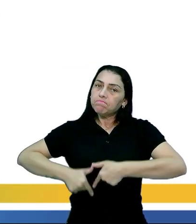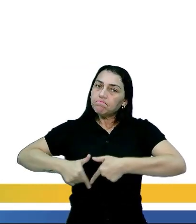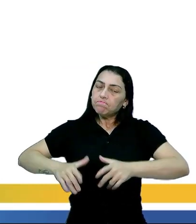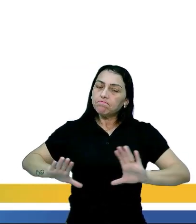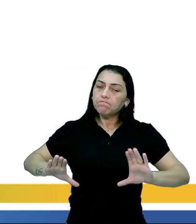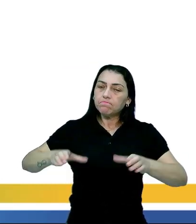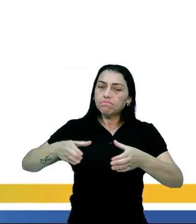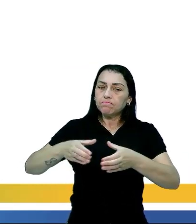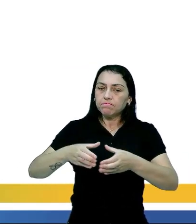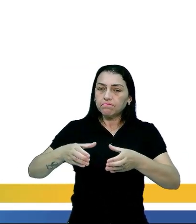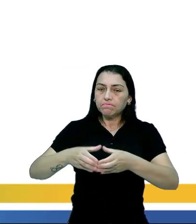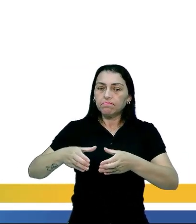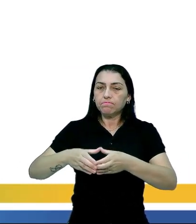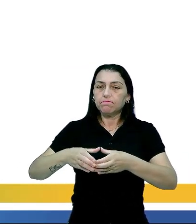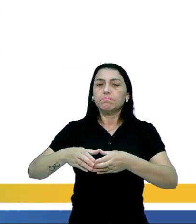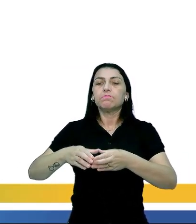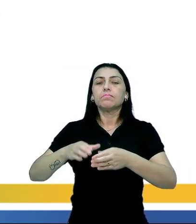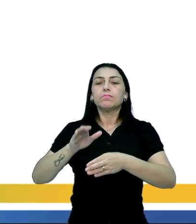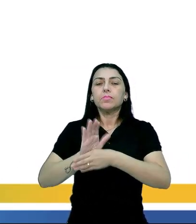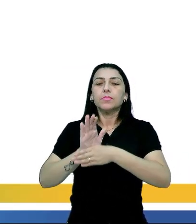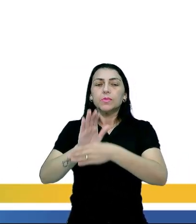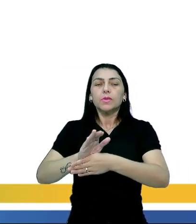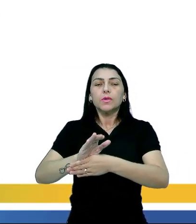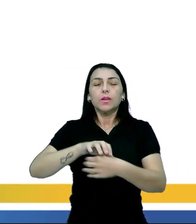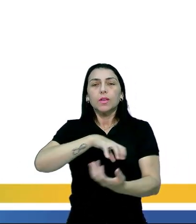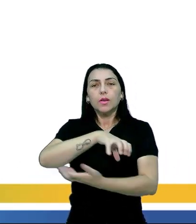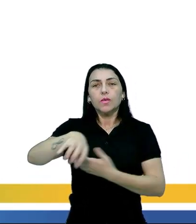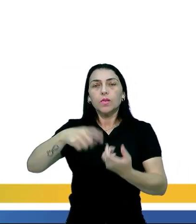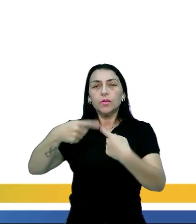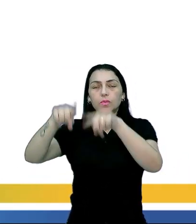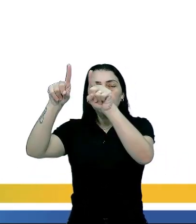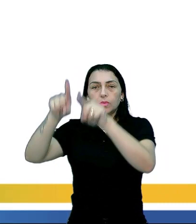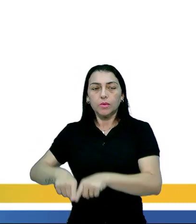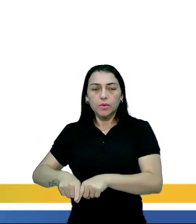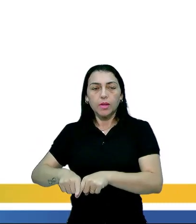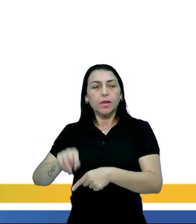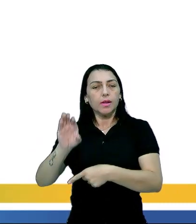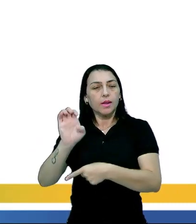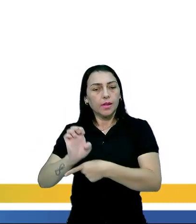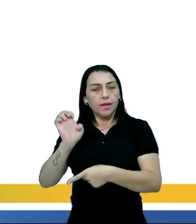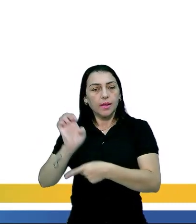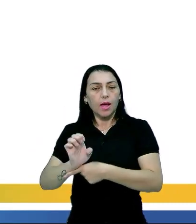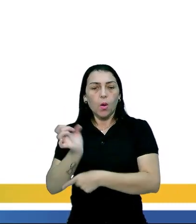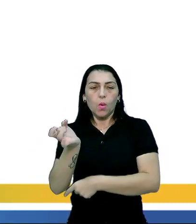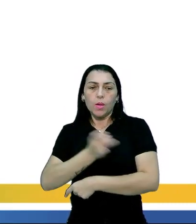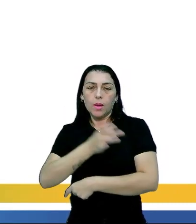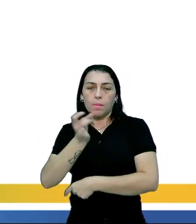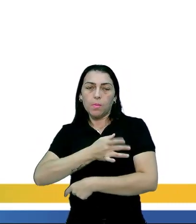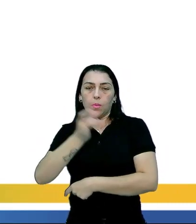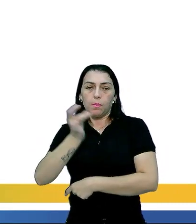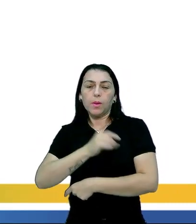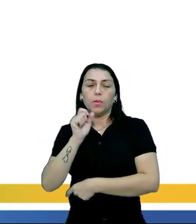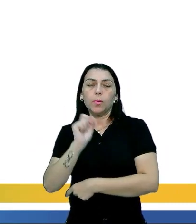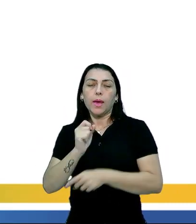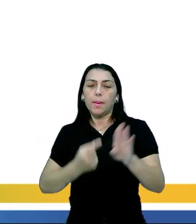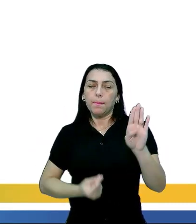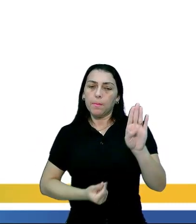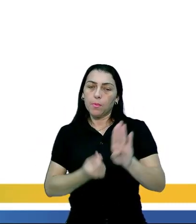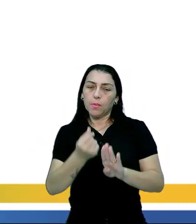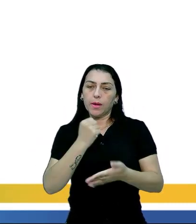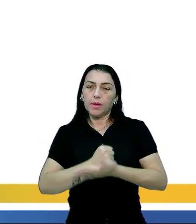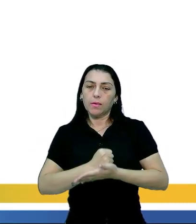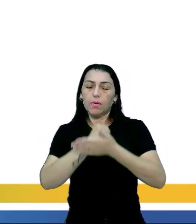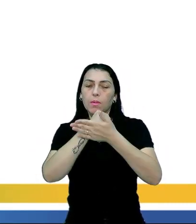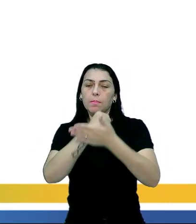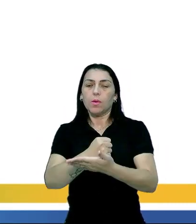movida pela luta de classes e a defesa da revolução proletária. E letra E, o temor perante